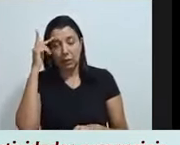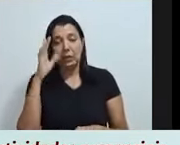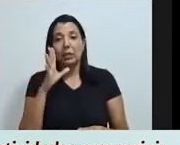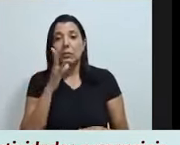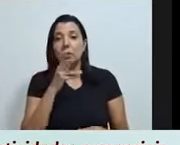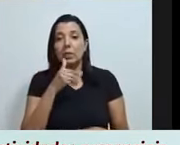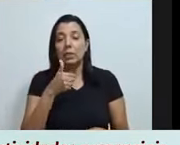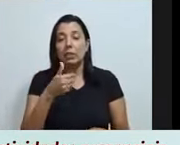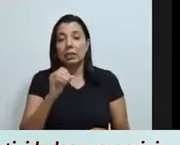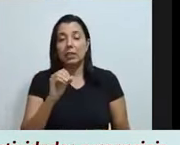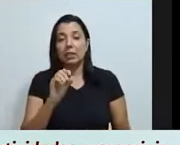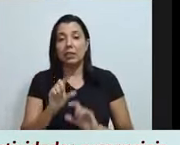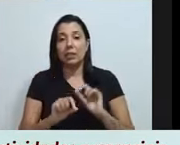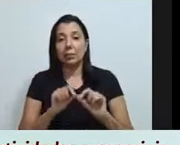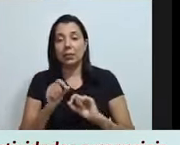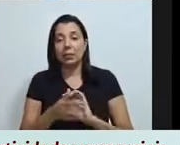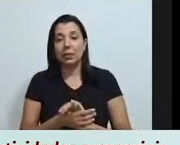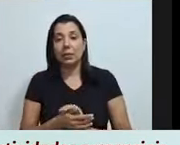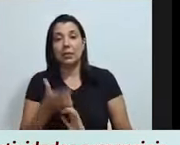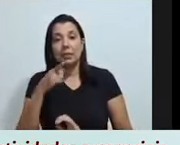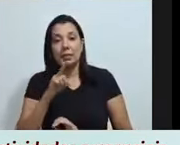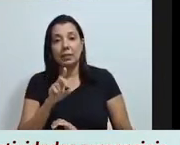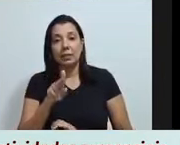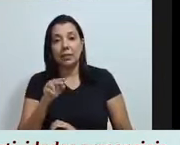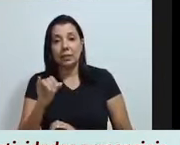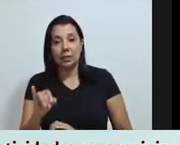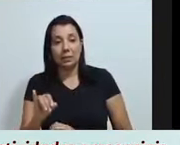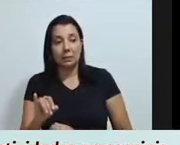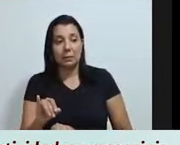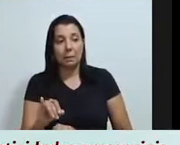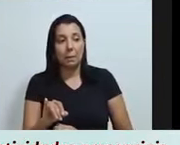uma UTI. Imagina daqui a 15